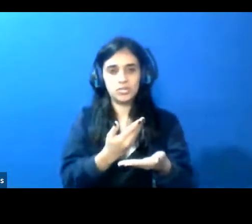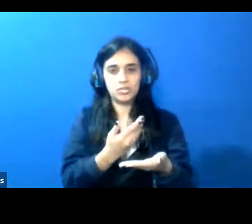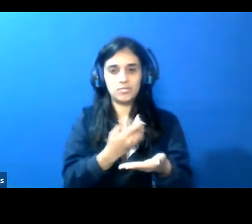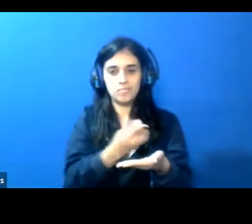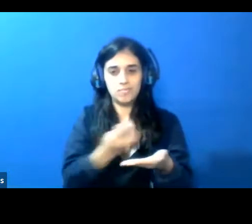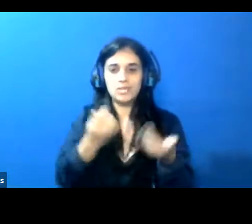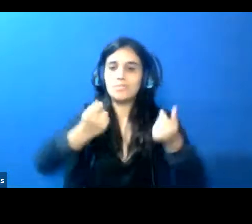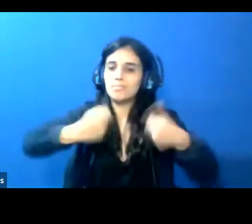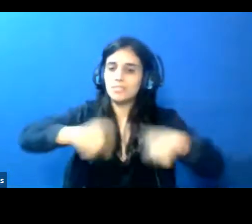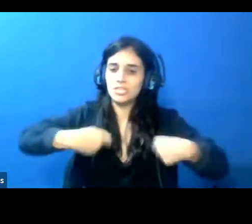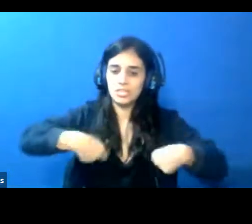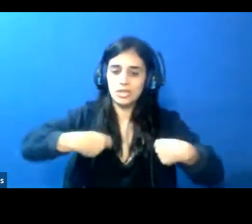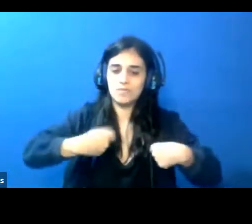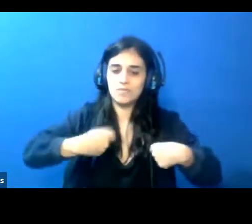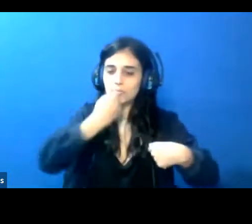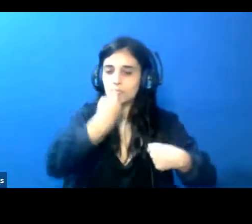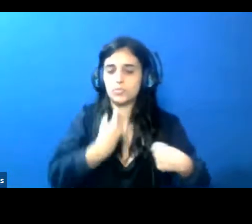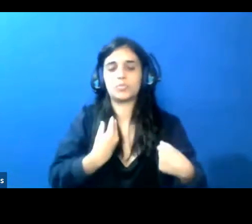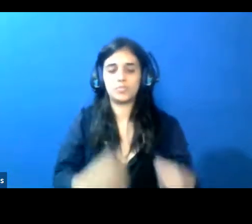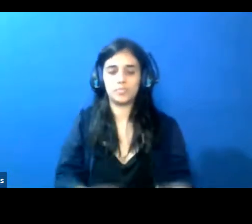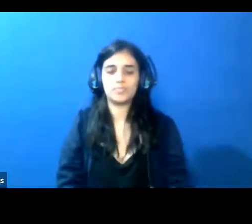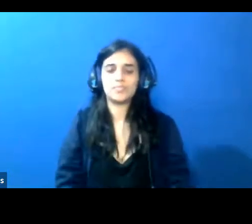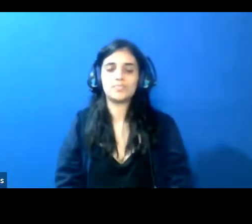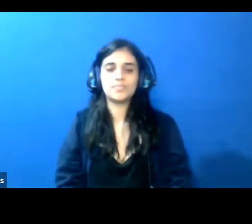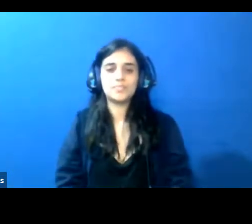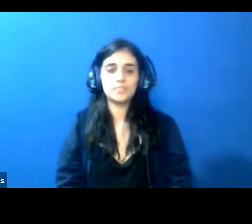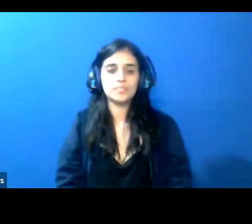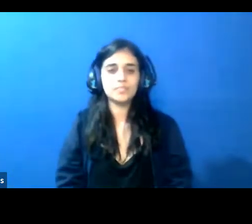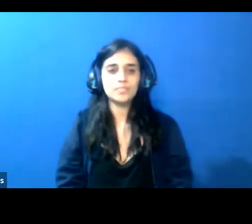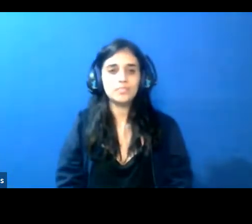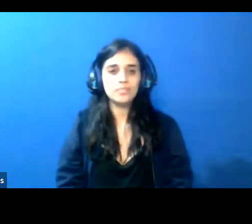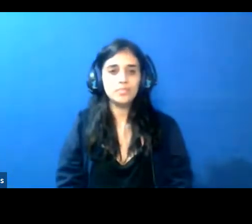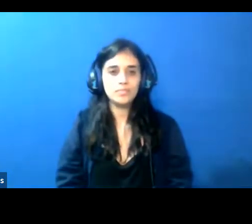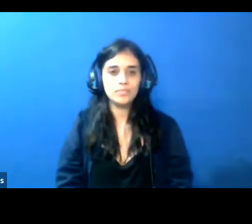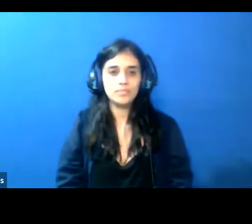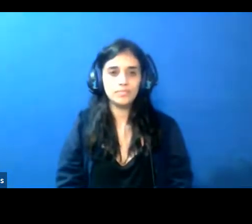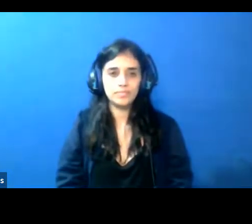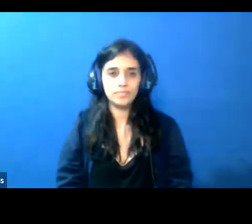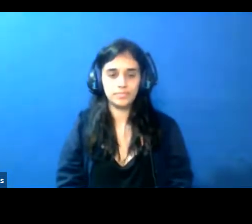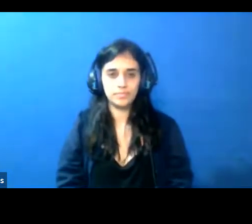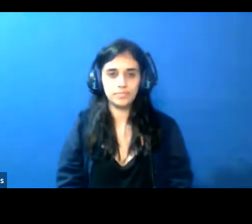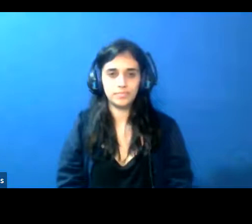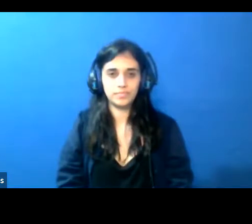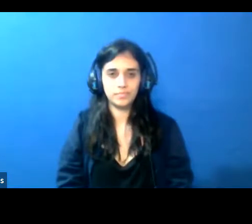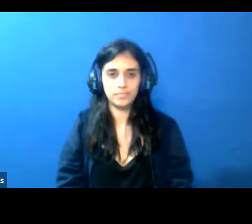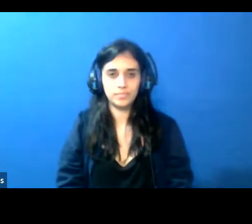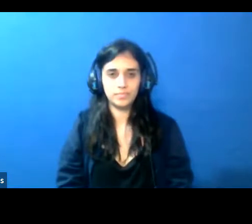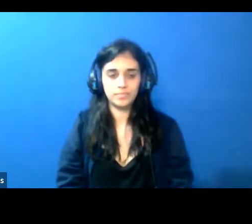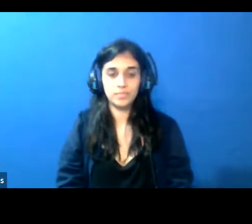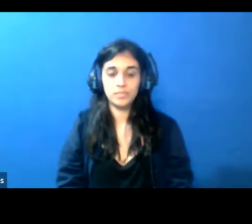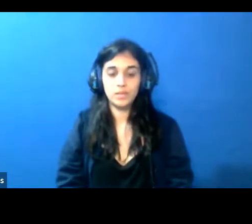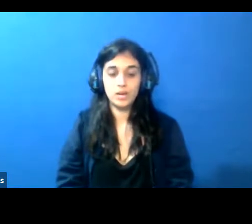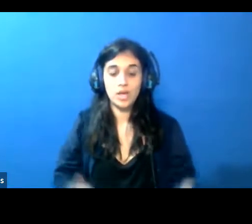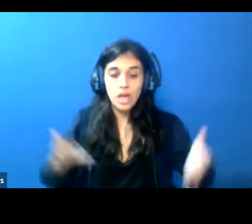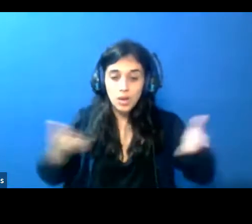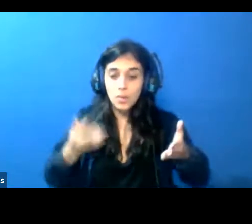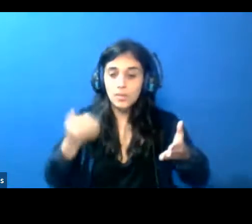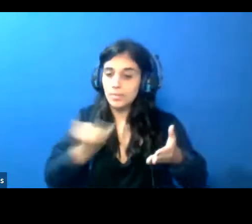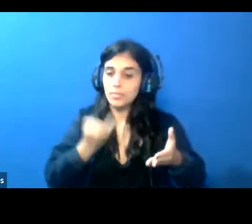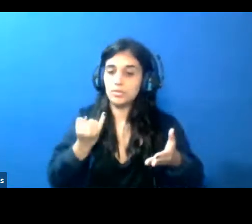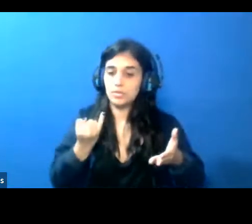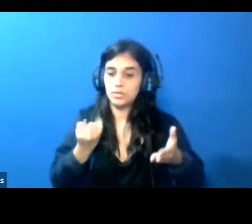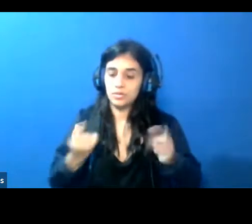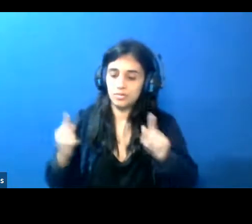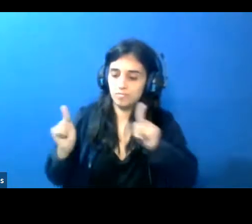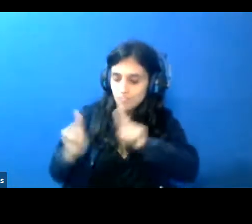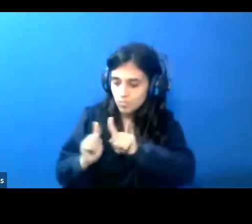precisando. E eu acho, assim, que nesse momento é um momento de nos darmos as mãos, de nos